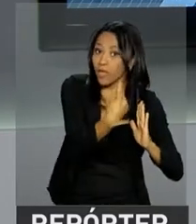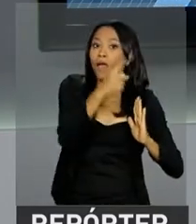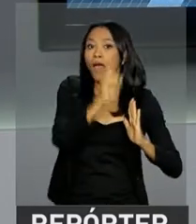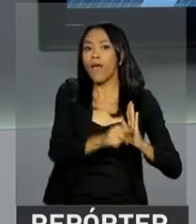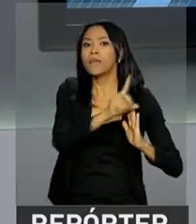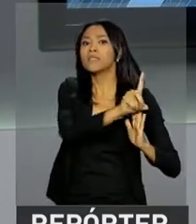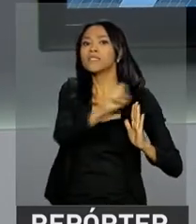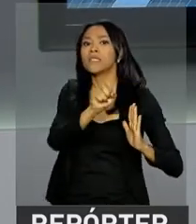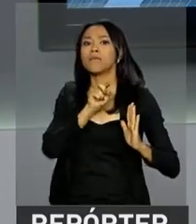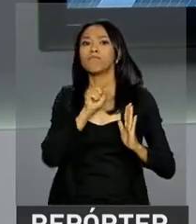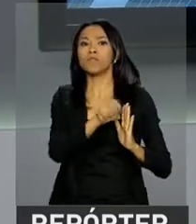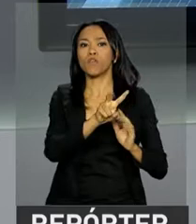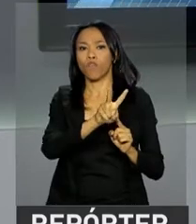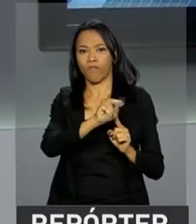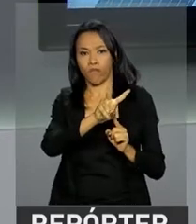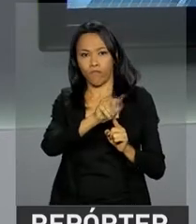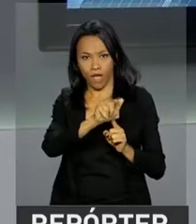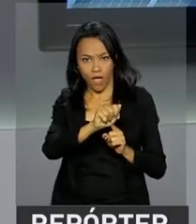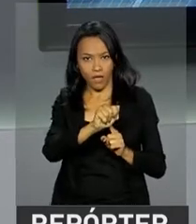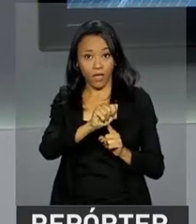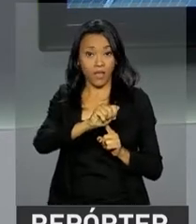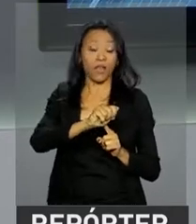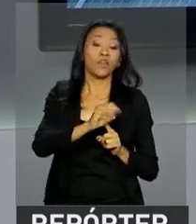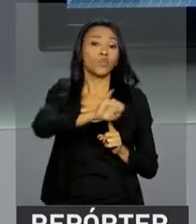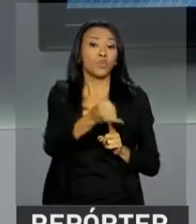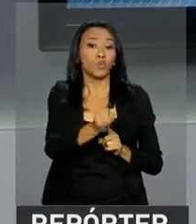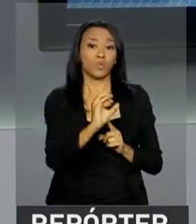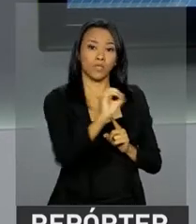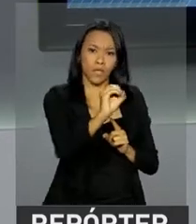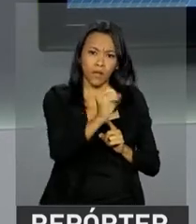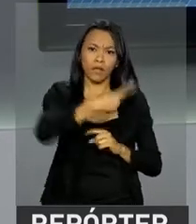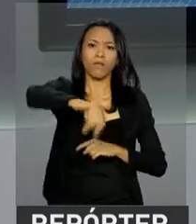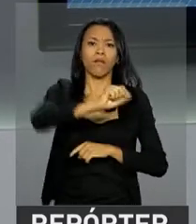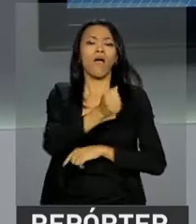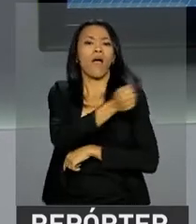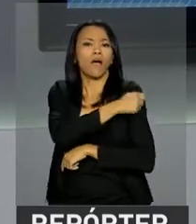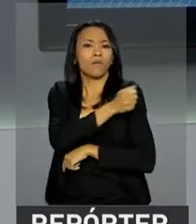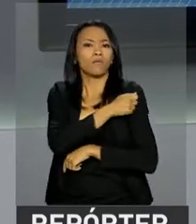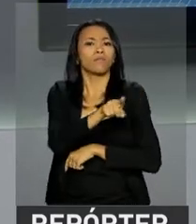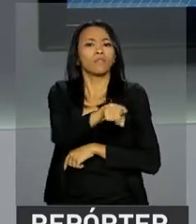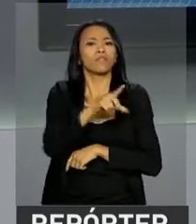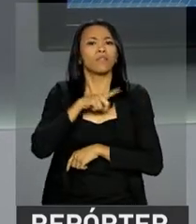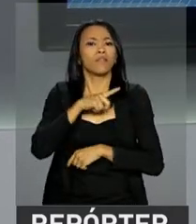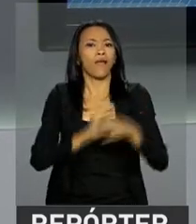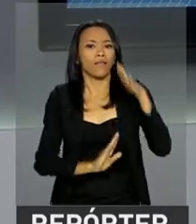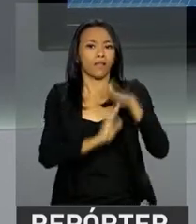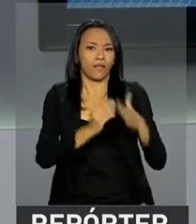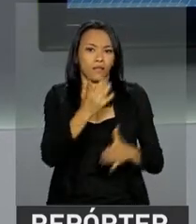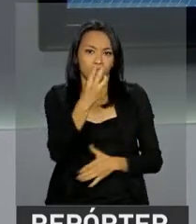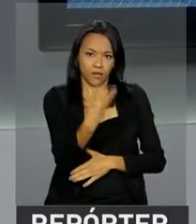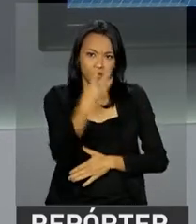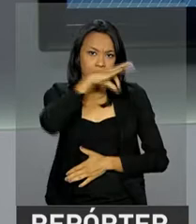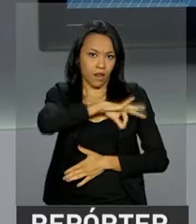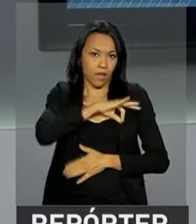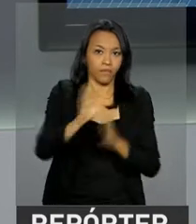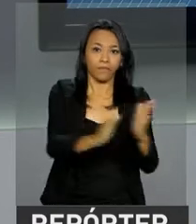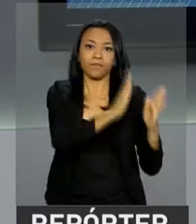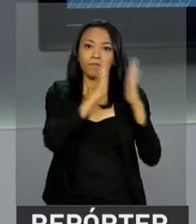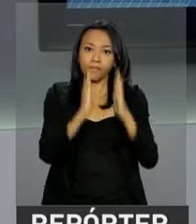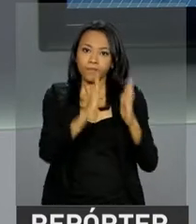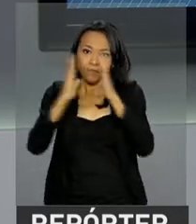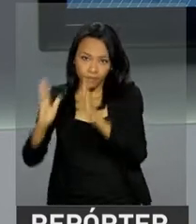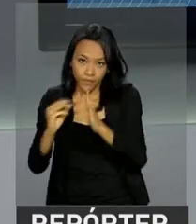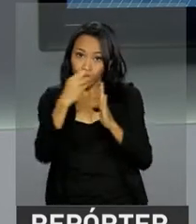100 mil vagas a juro real zero para estudantes com renda familiar per capita mensal de até três salários mínimos já as modalidades